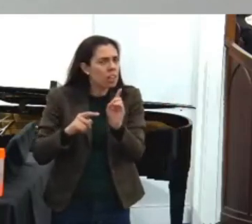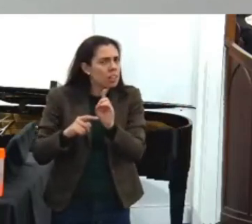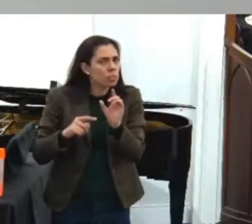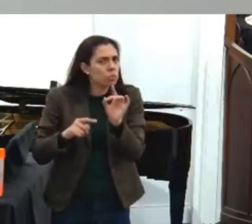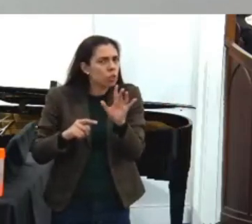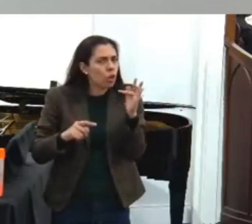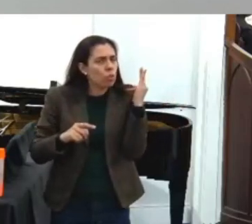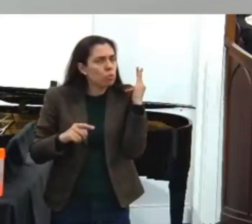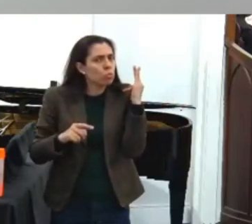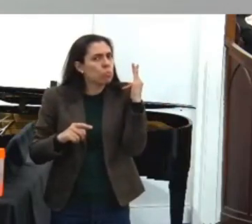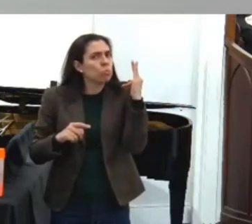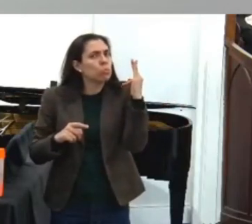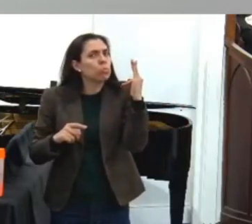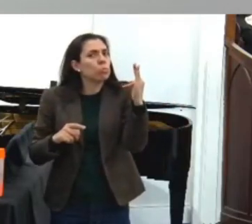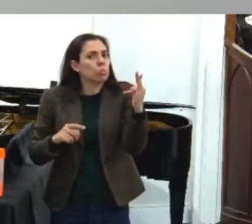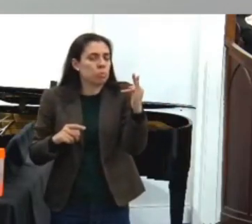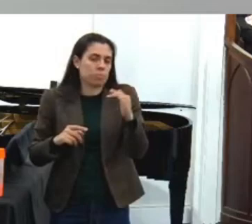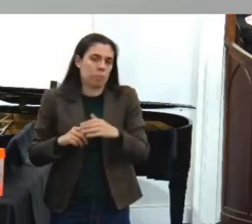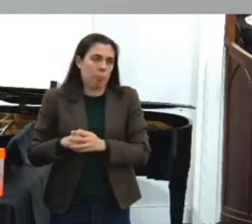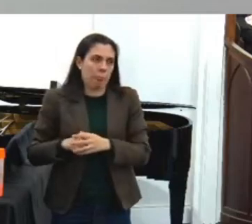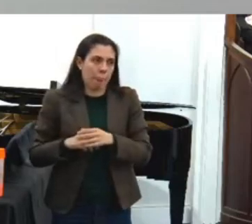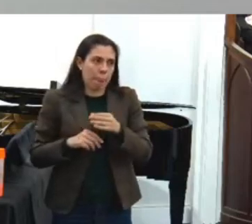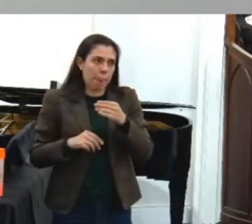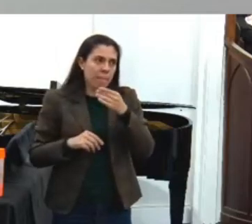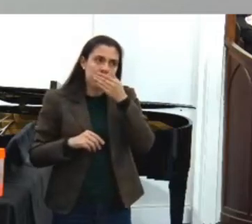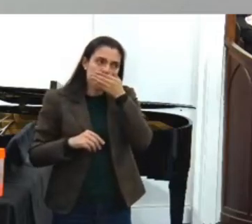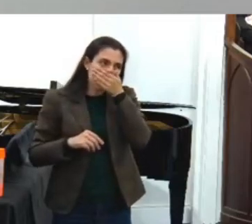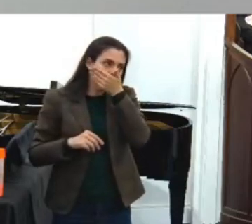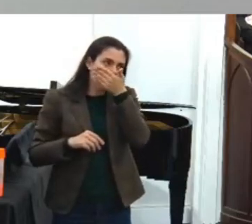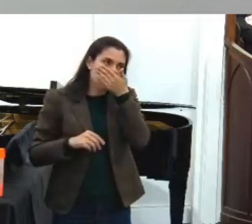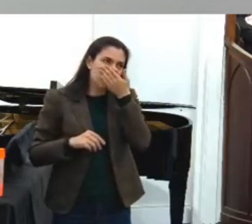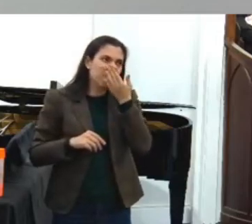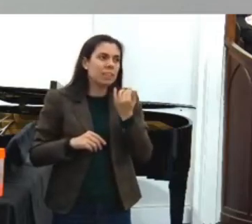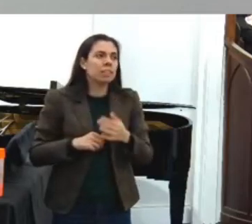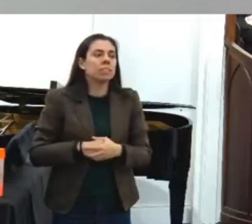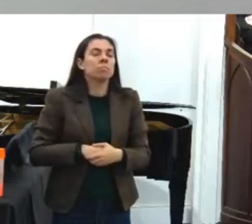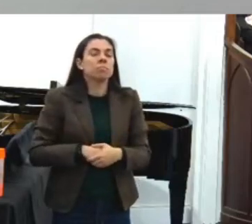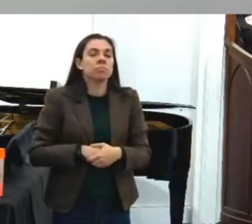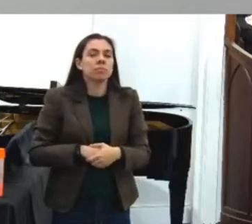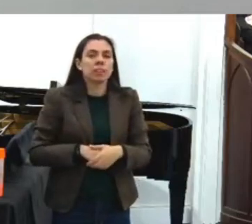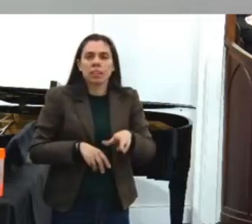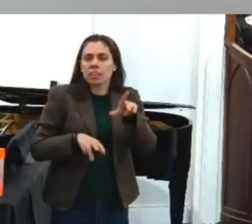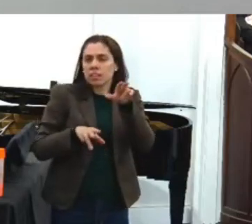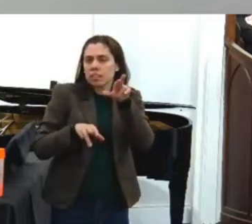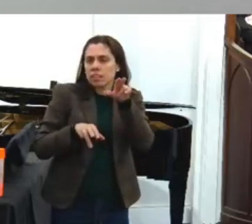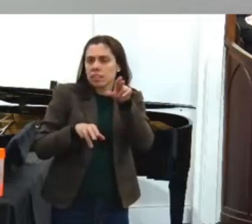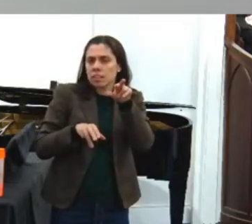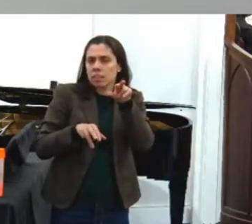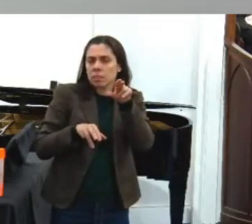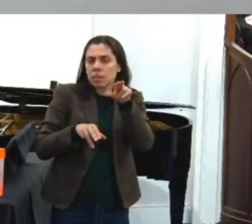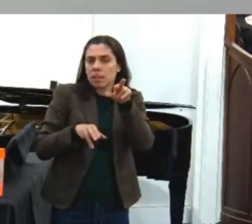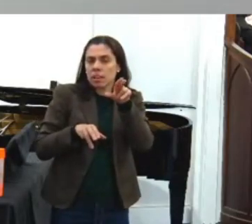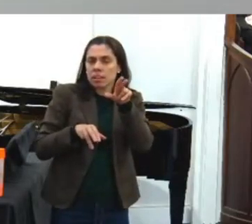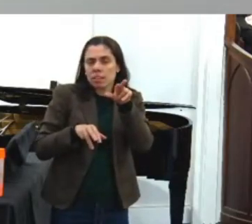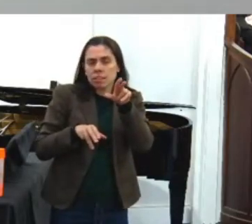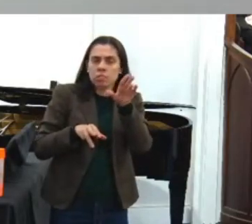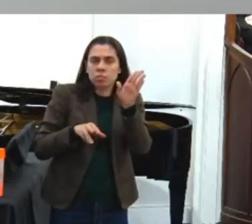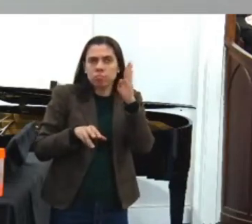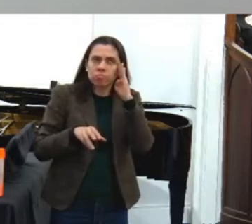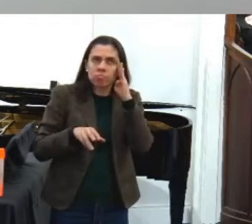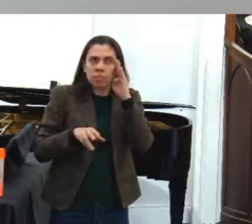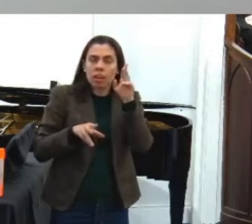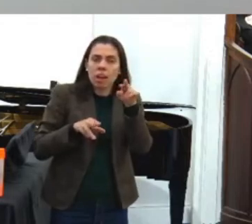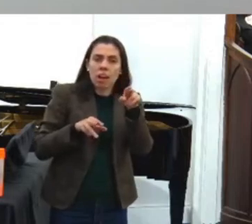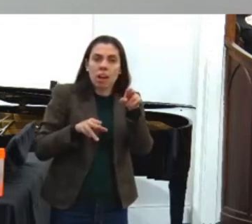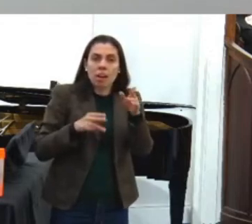Porque Apocalipse, então, está lidando com a vida real, ele é similar às epístolas, às